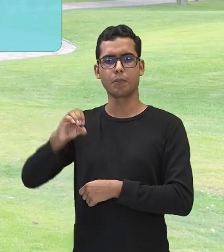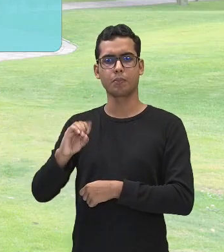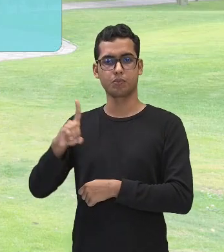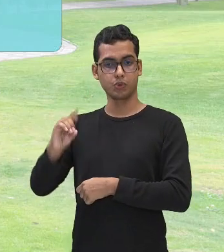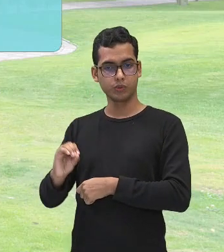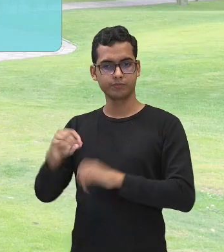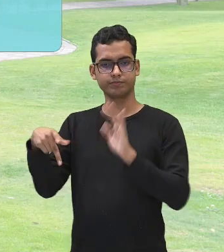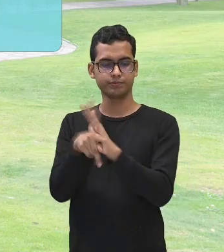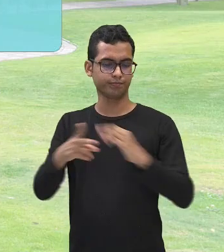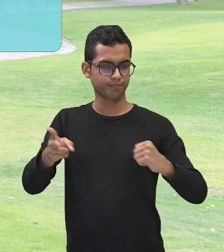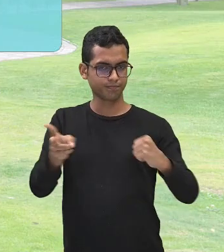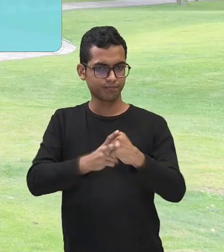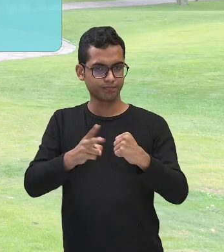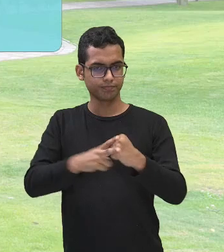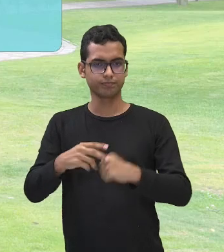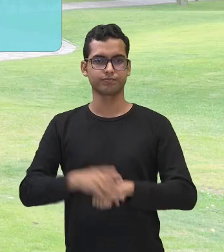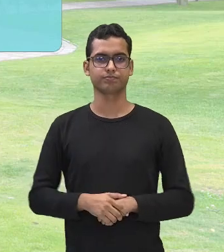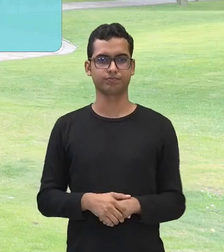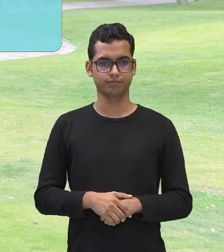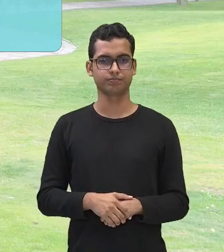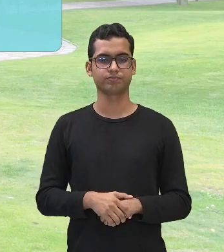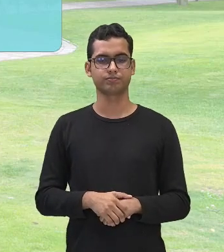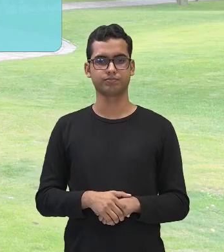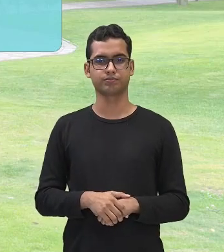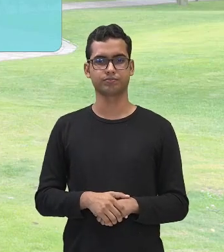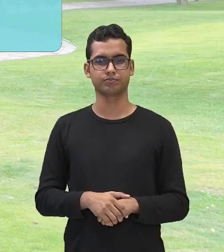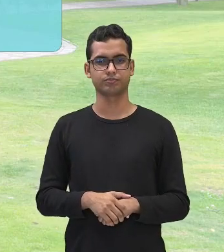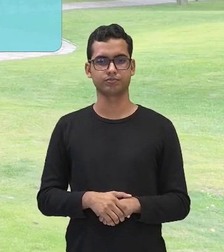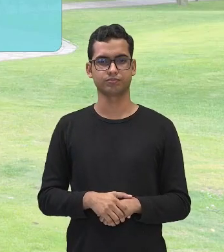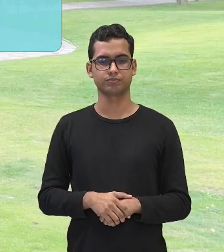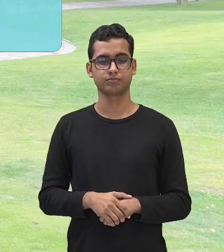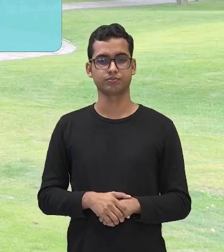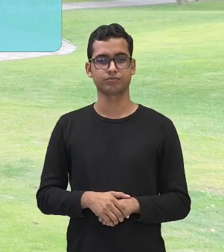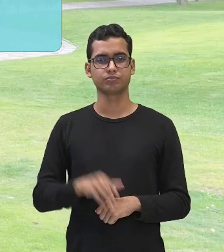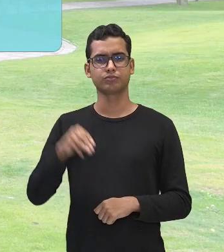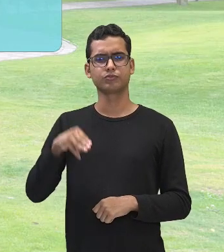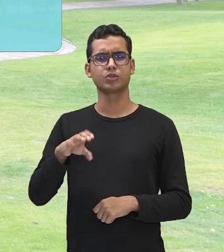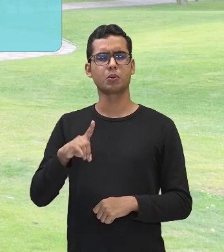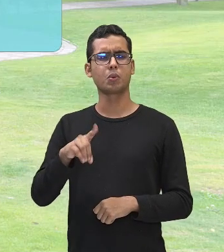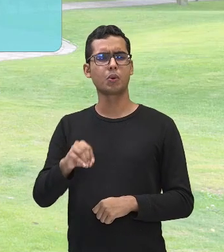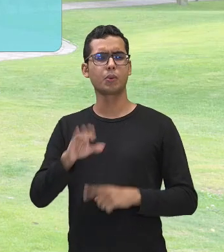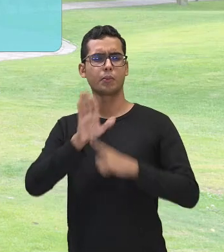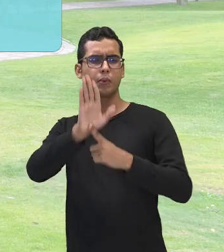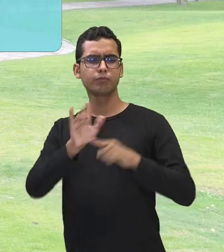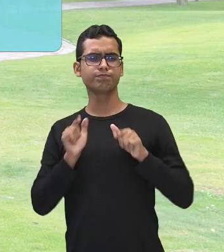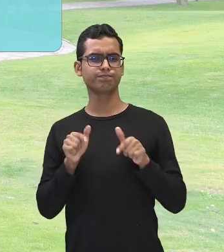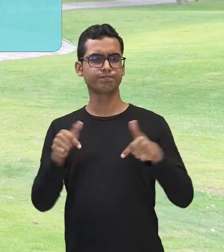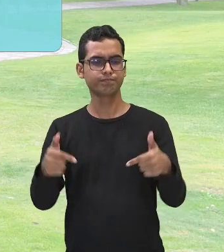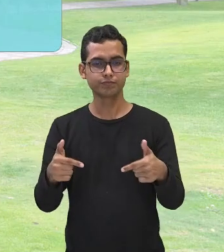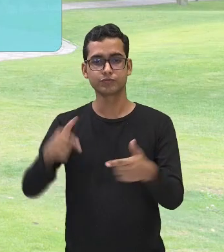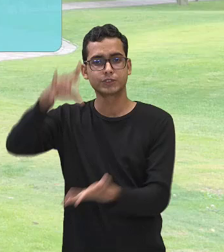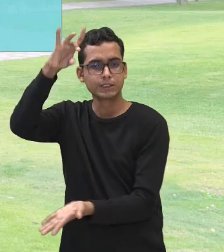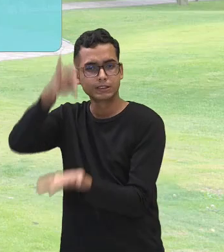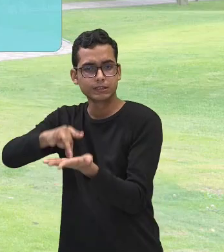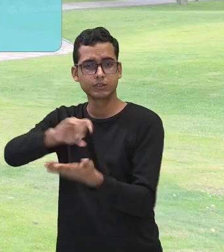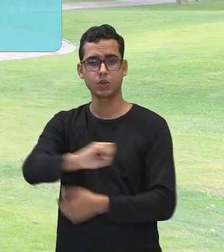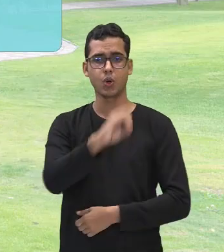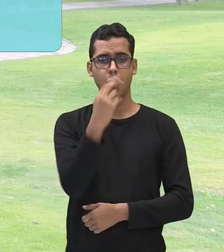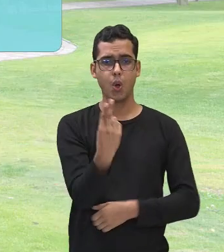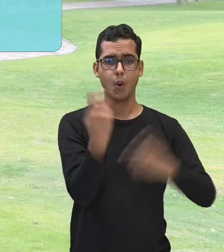do indicativo. Então, o modo expressa uma ação considerada como real